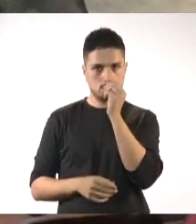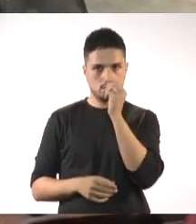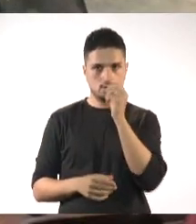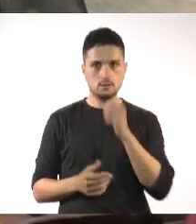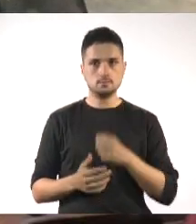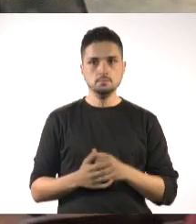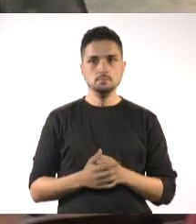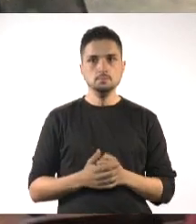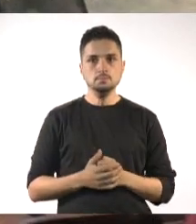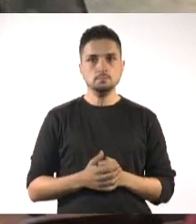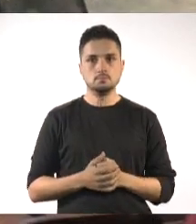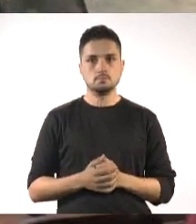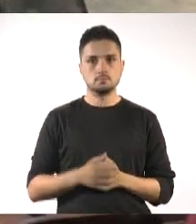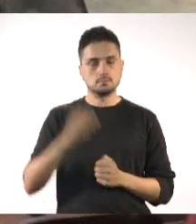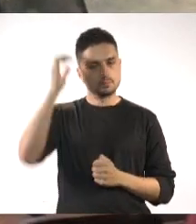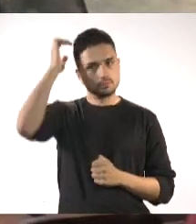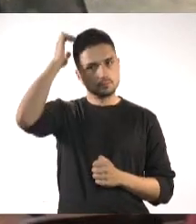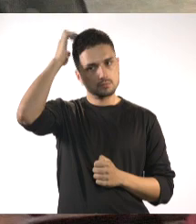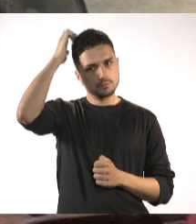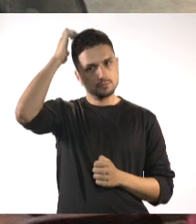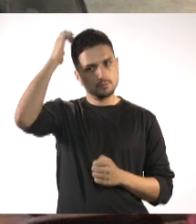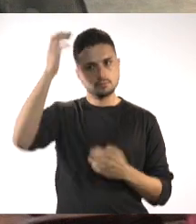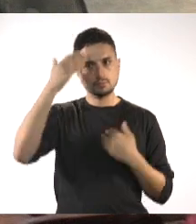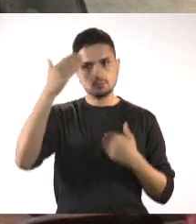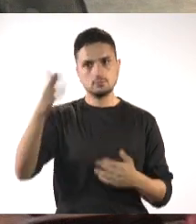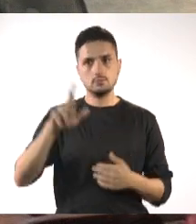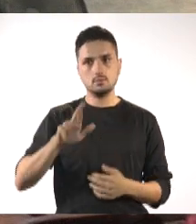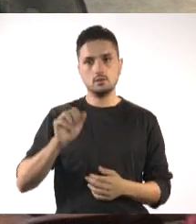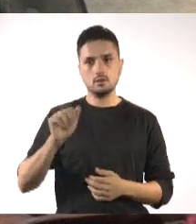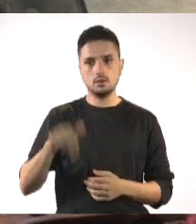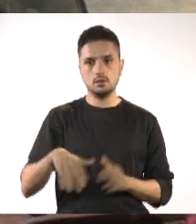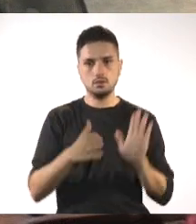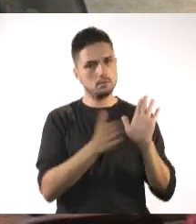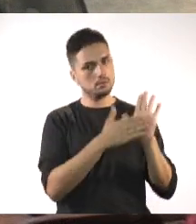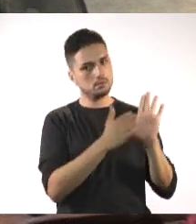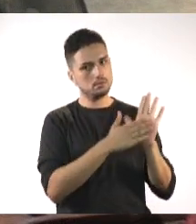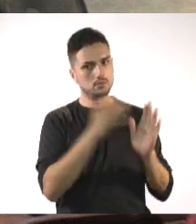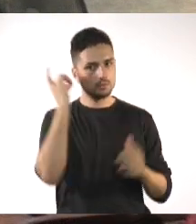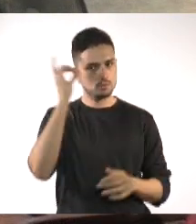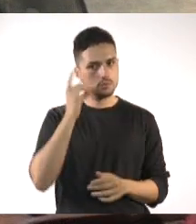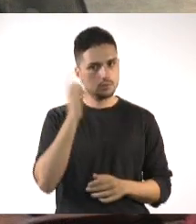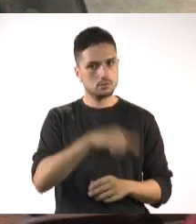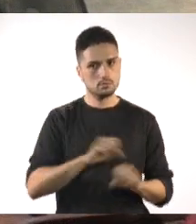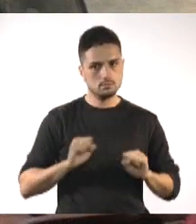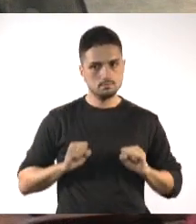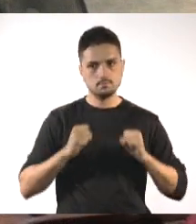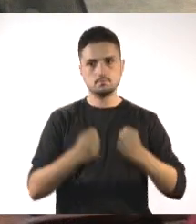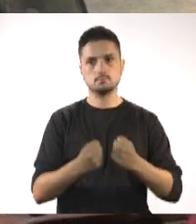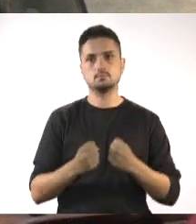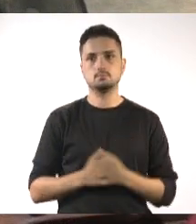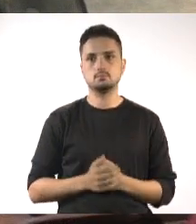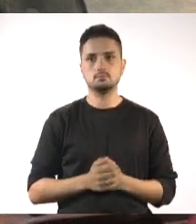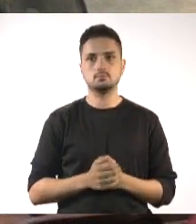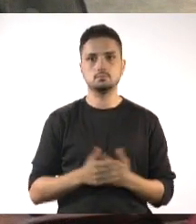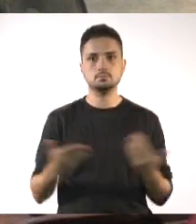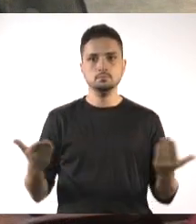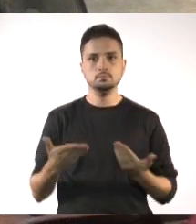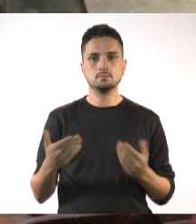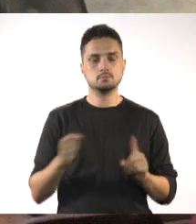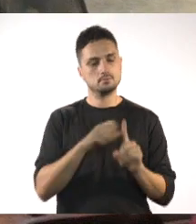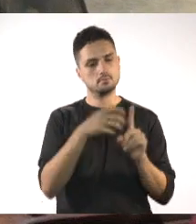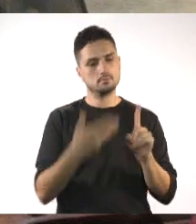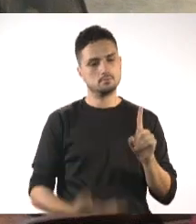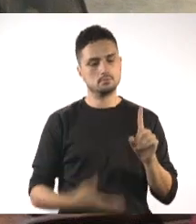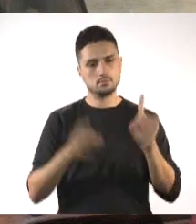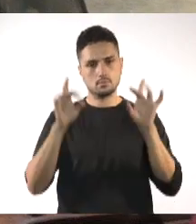Obrigado. Obrigado, Renan. Primeiro, parabenizar o deputado por essa iniciativa dessa sessão especial pela